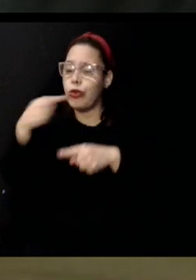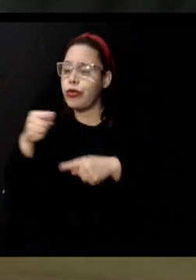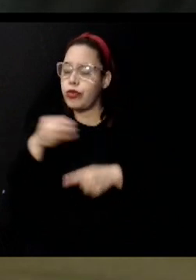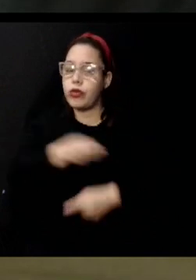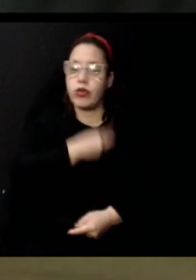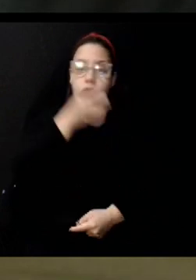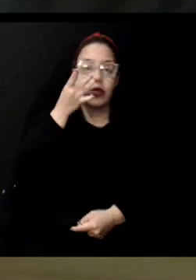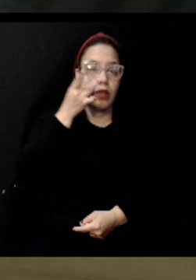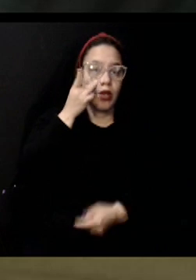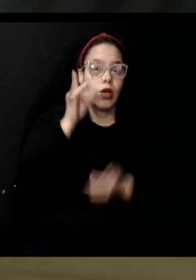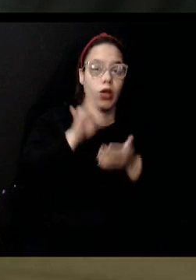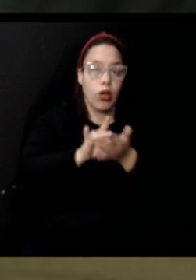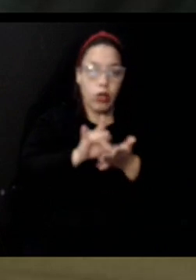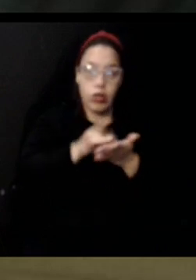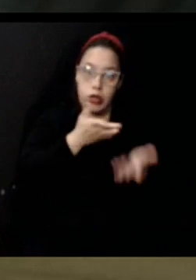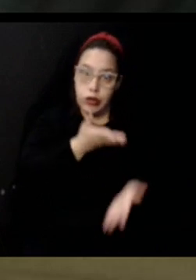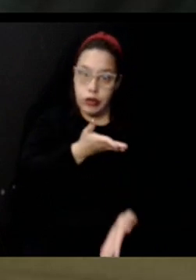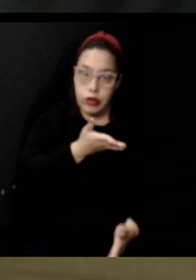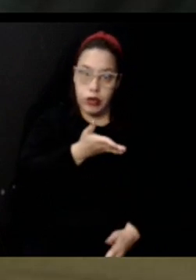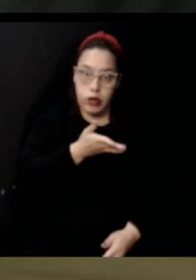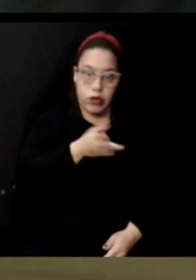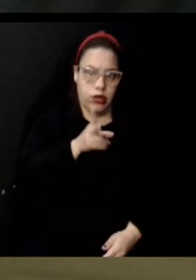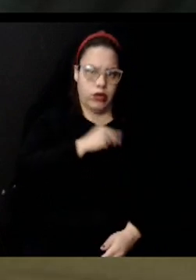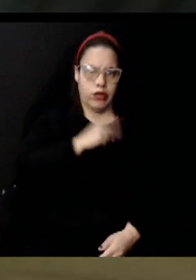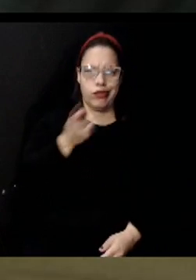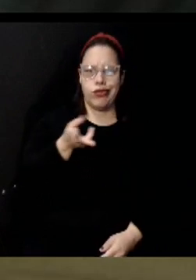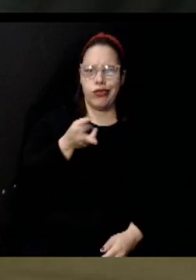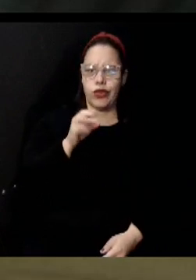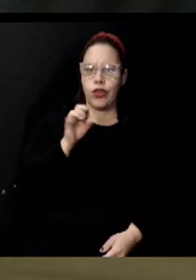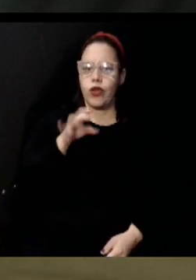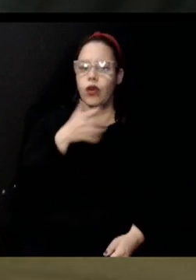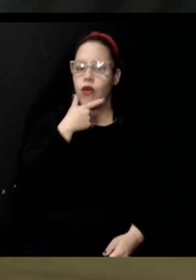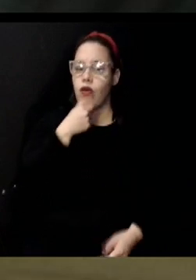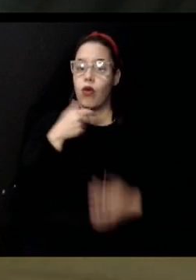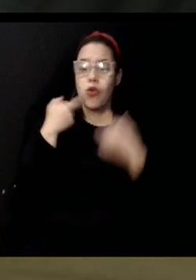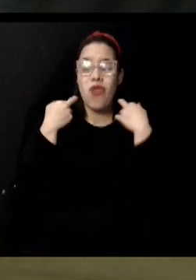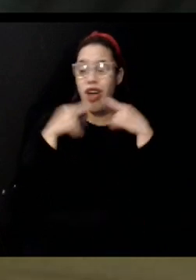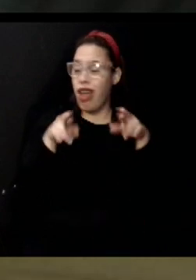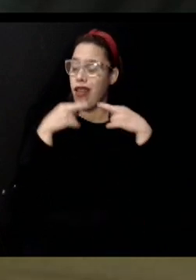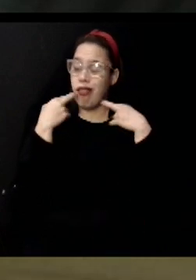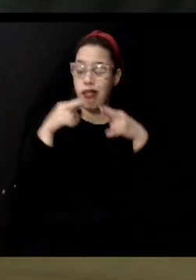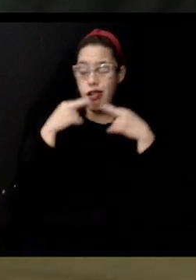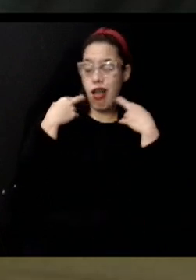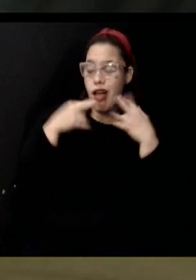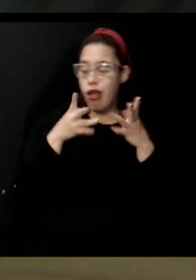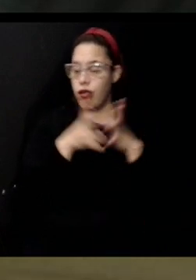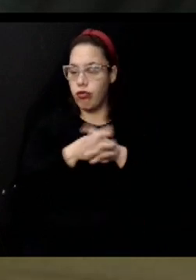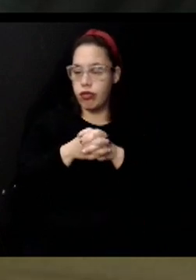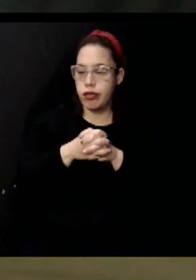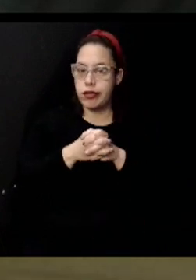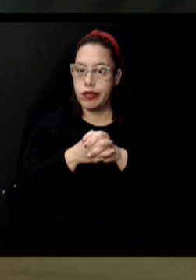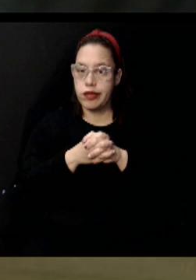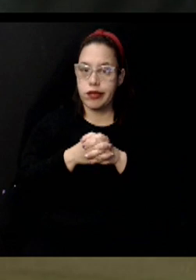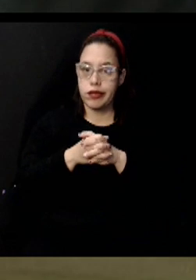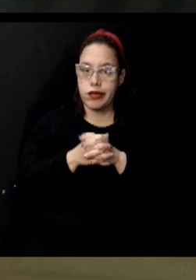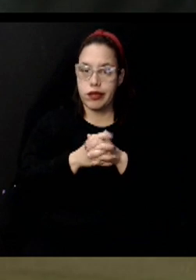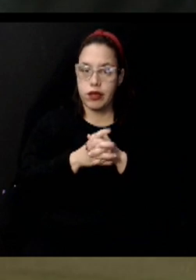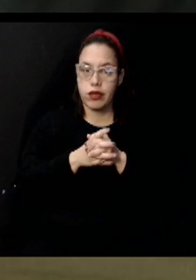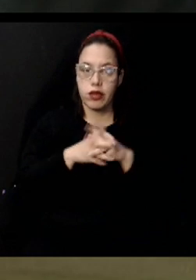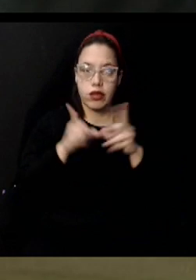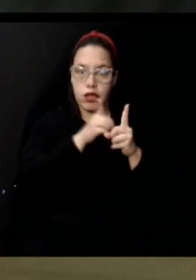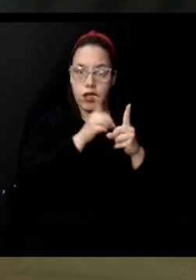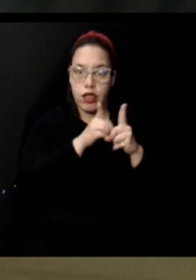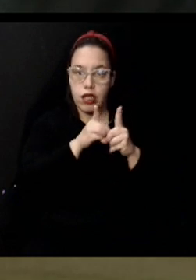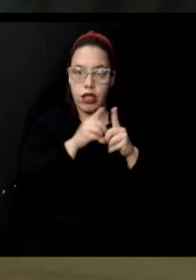fato, né, pode ter falado: "Nossa, mas esse homem só reclama, não para de reclamar, é assim mesmo, vai ter que ficar aí, depois vai ser atendido", porque tem os protocolos,